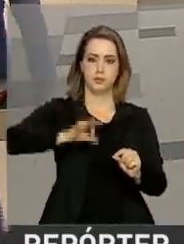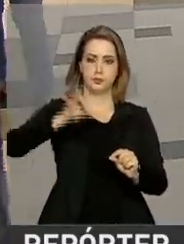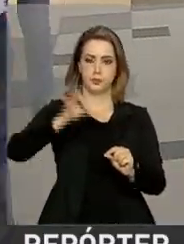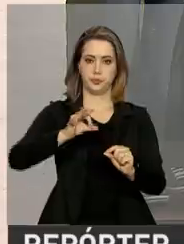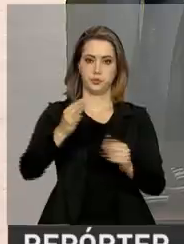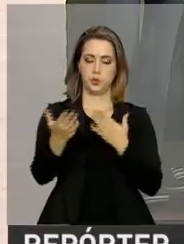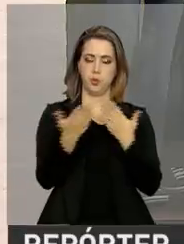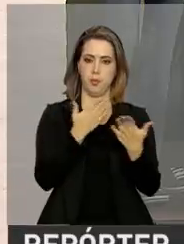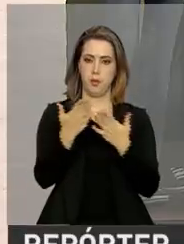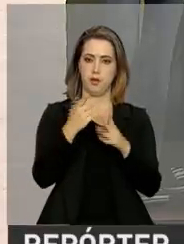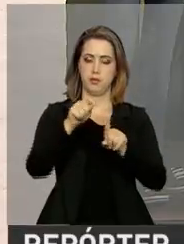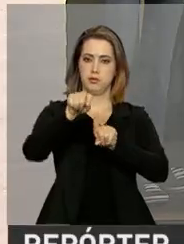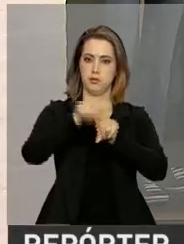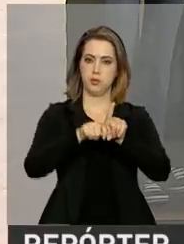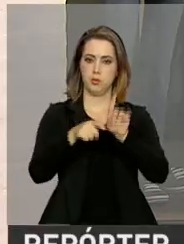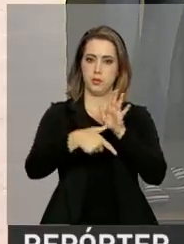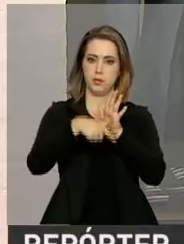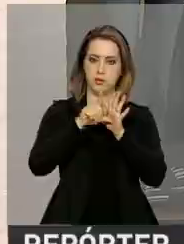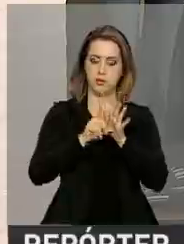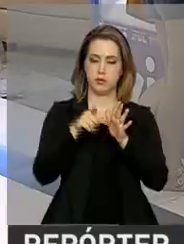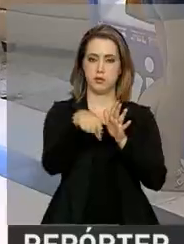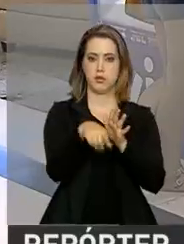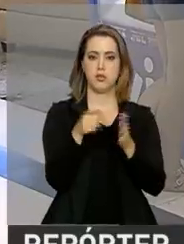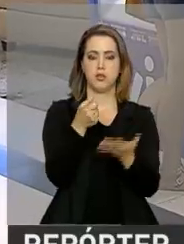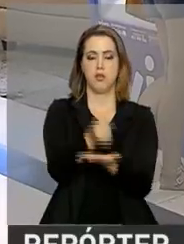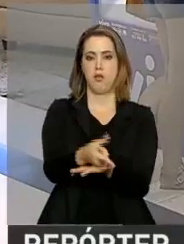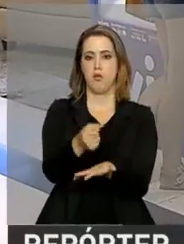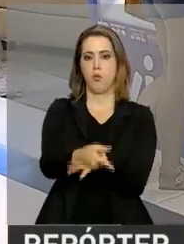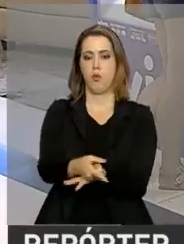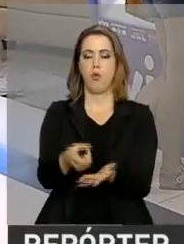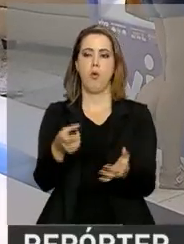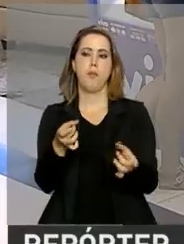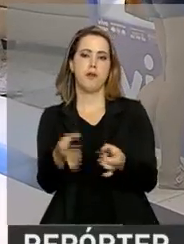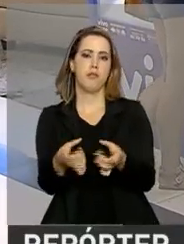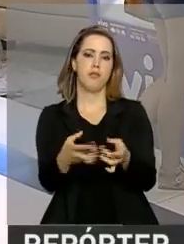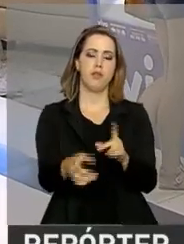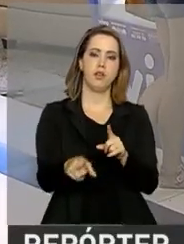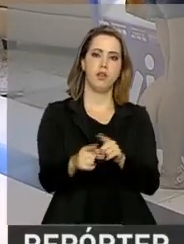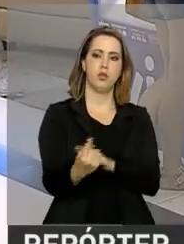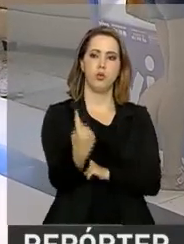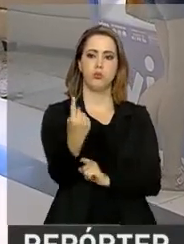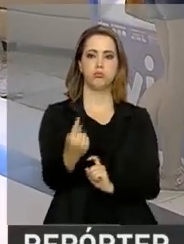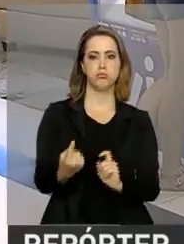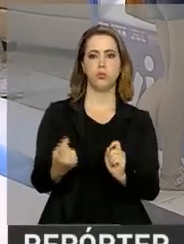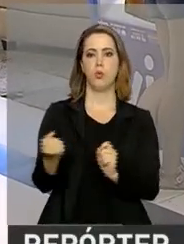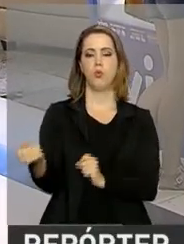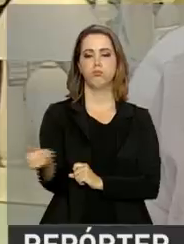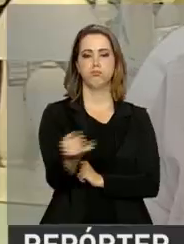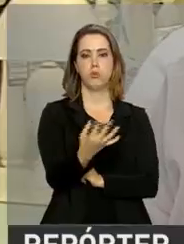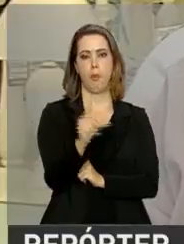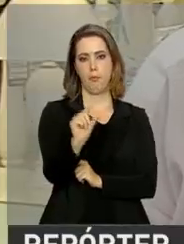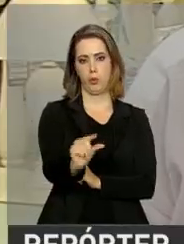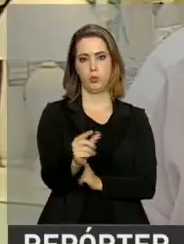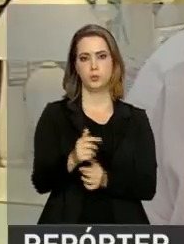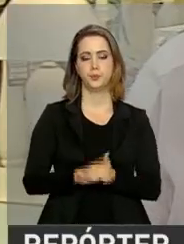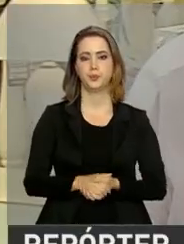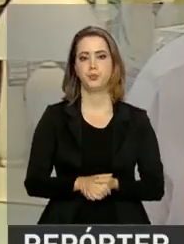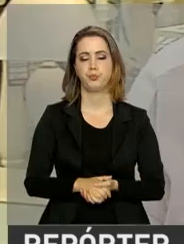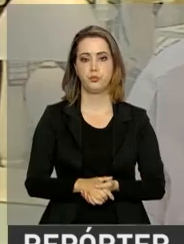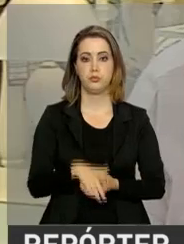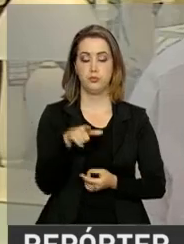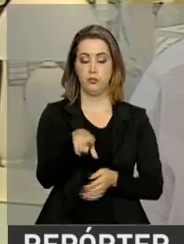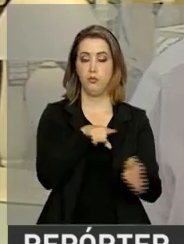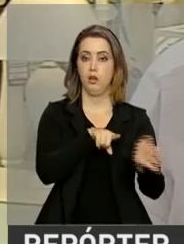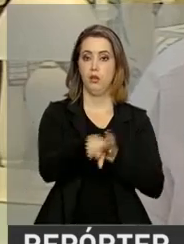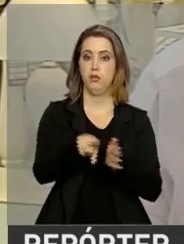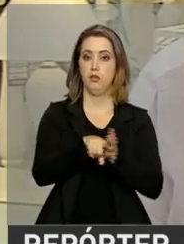ao mês anterior varejo é a venda de produtos ou a comercialização de serviços em pequenas quantidades a pesquisa mensal